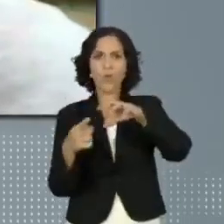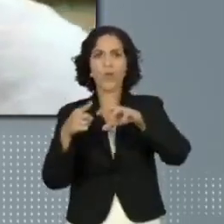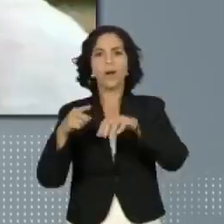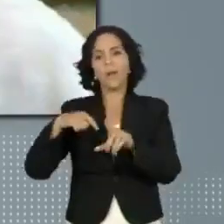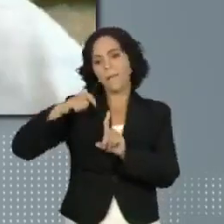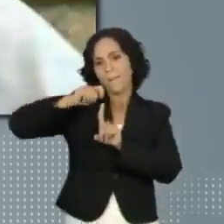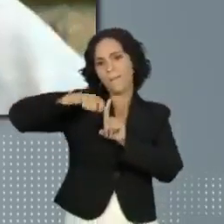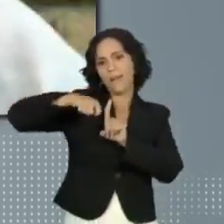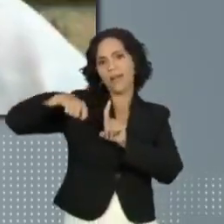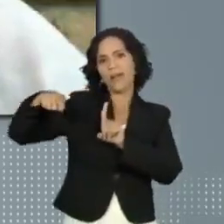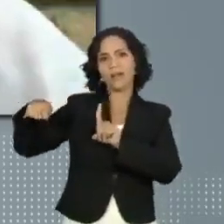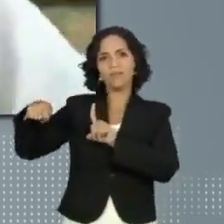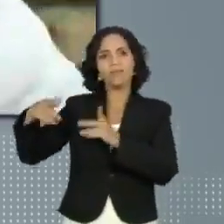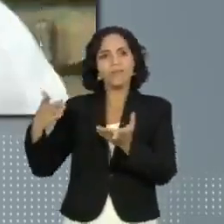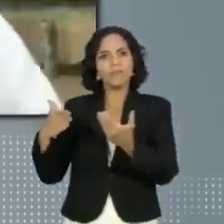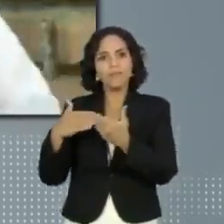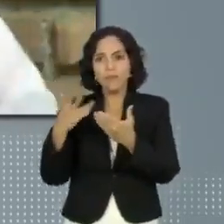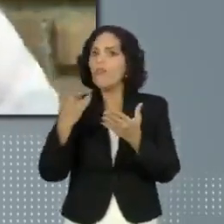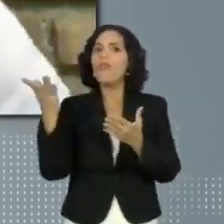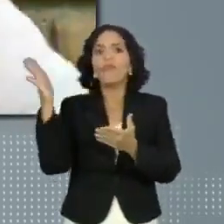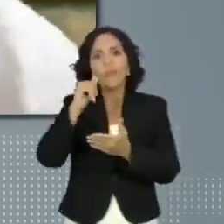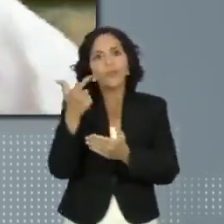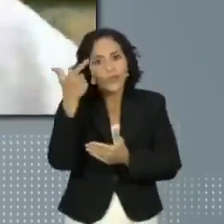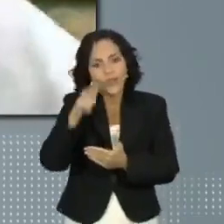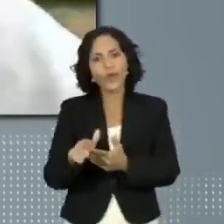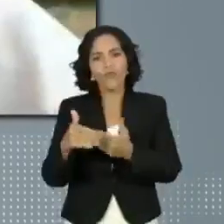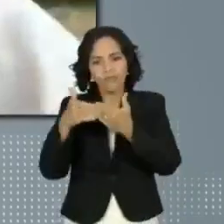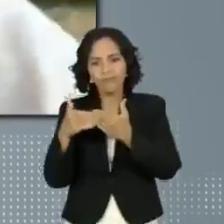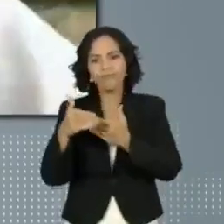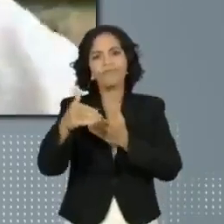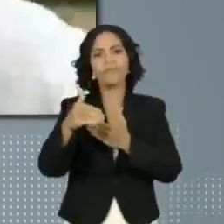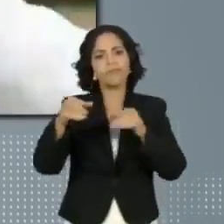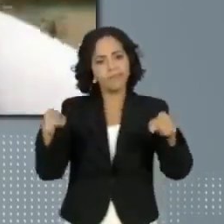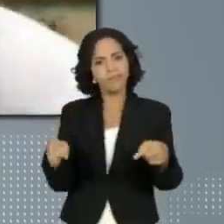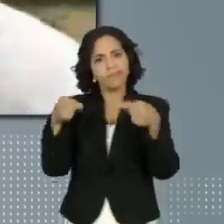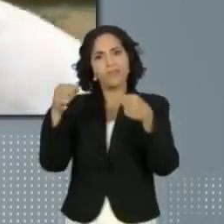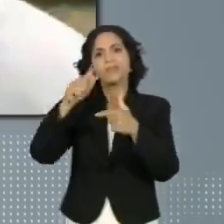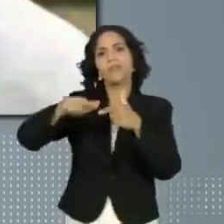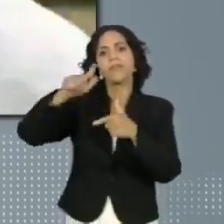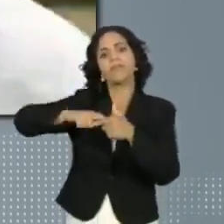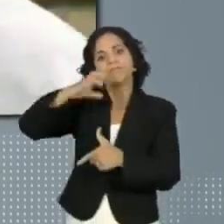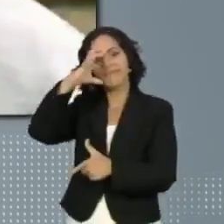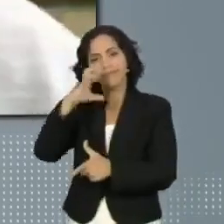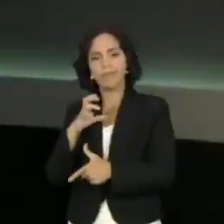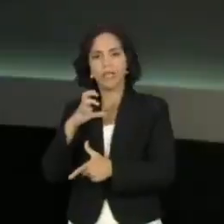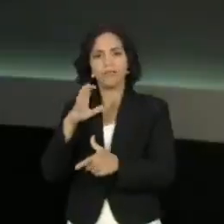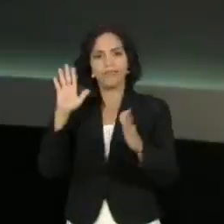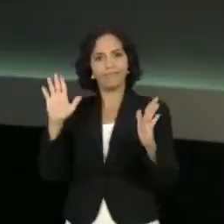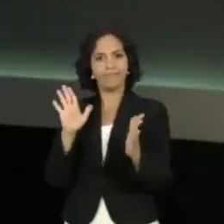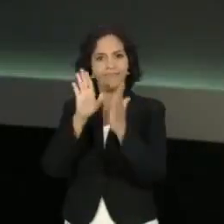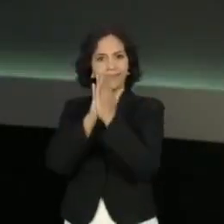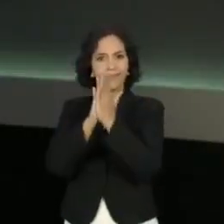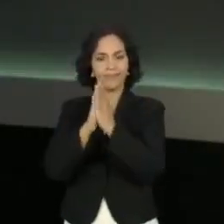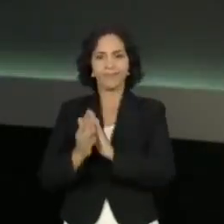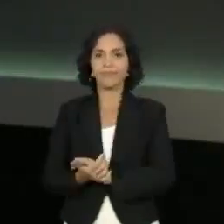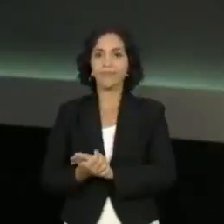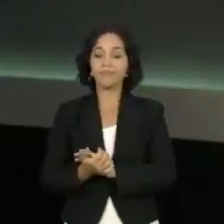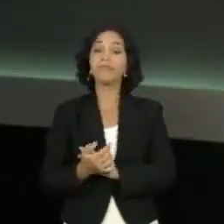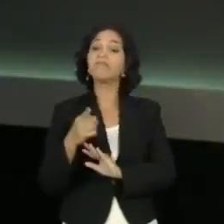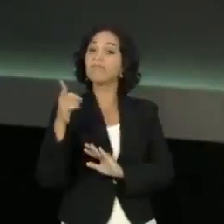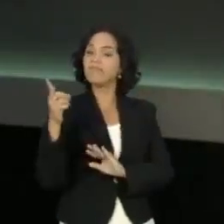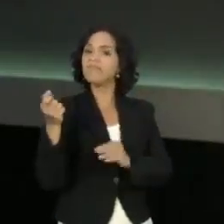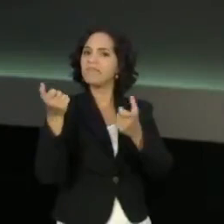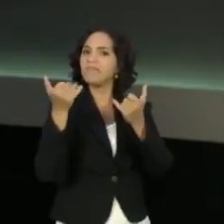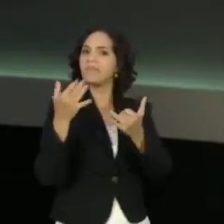últimos meses, por que não podemos fazer isso de novo e enfrentar os nossos reais problemas de frente? Você tocou num